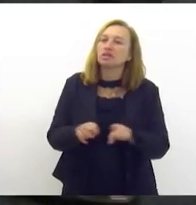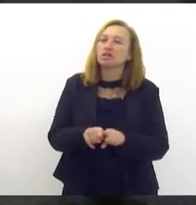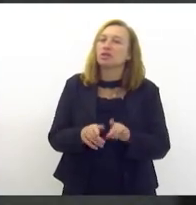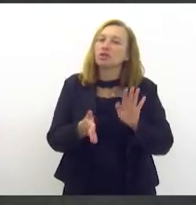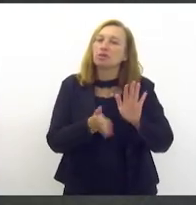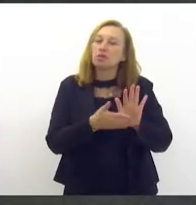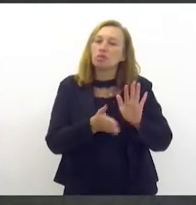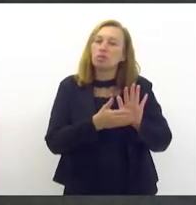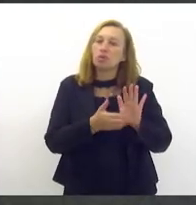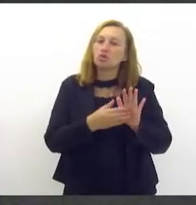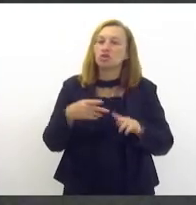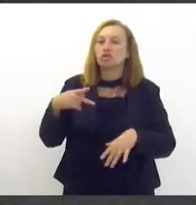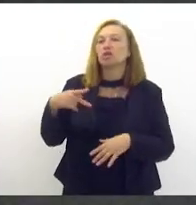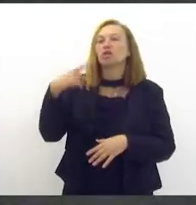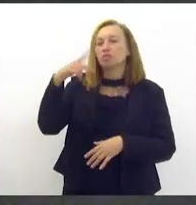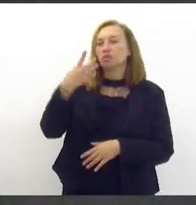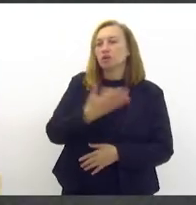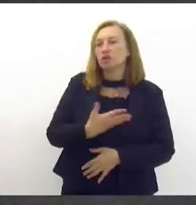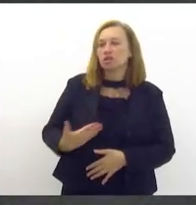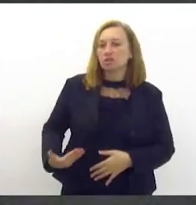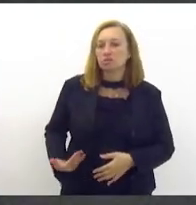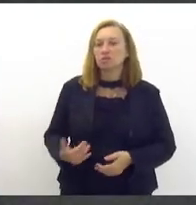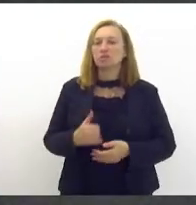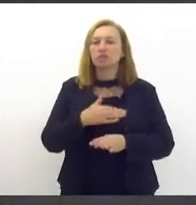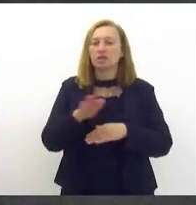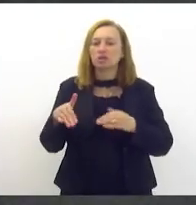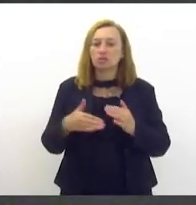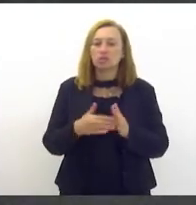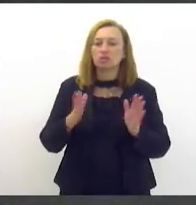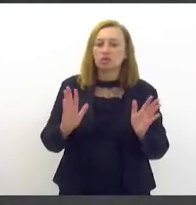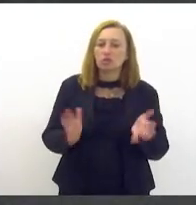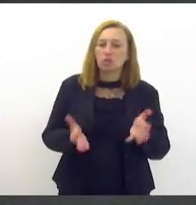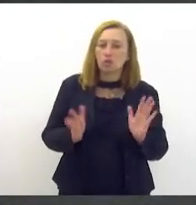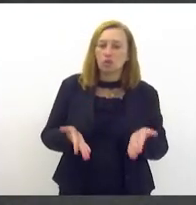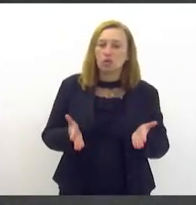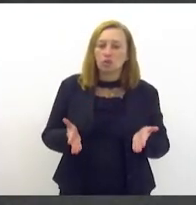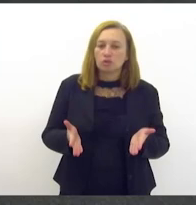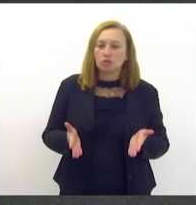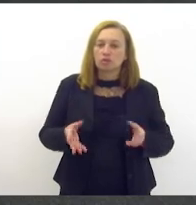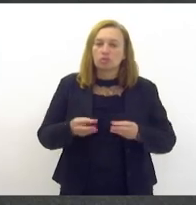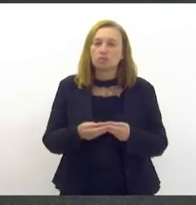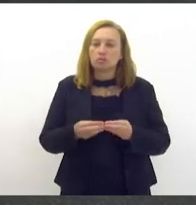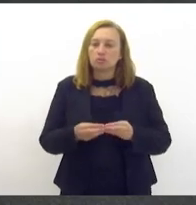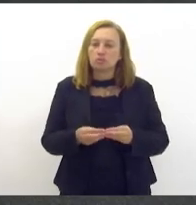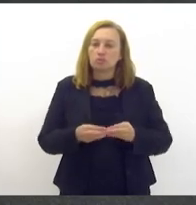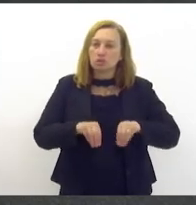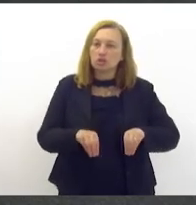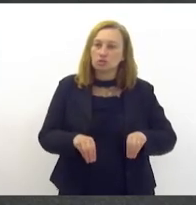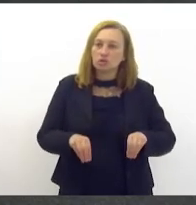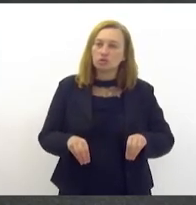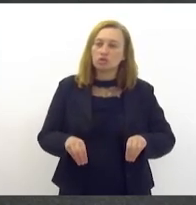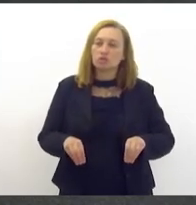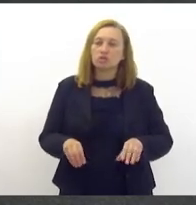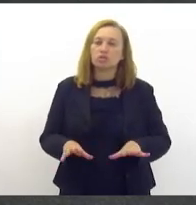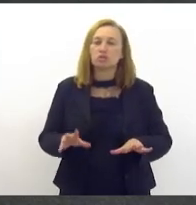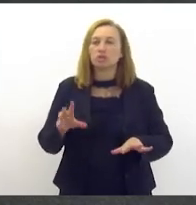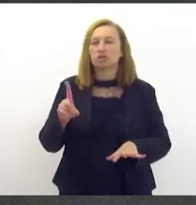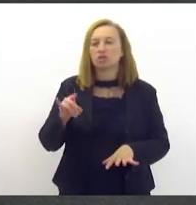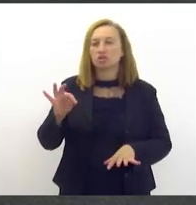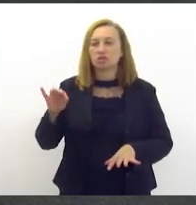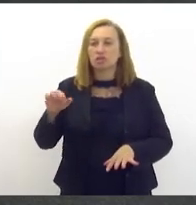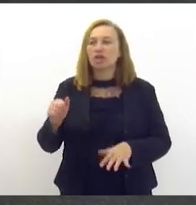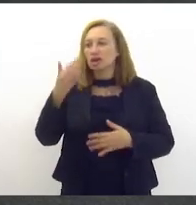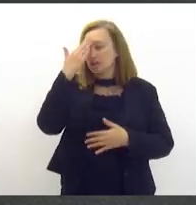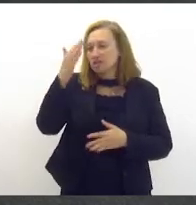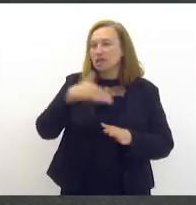propor políticas públicas para aqueles e aquelas que hoje são afetados com a distonia. Então, quero agradecer a cada